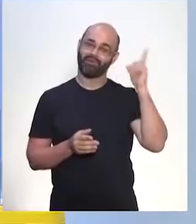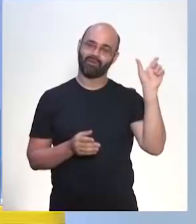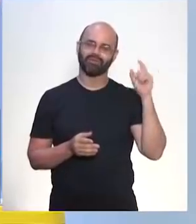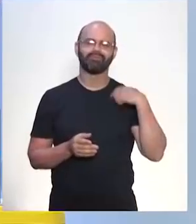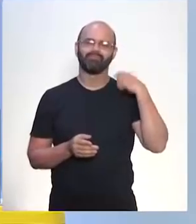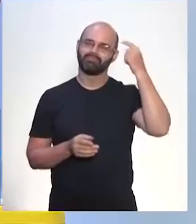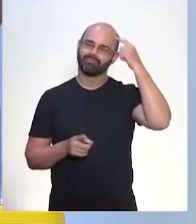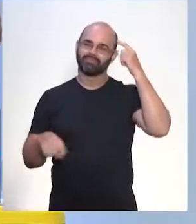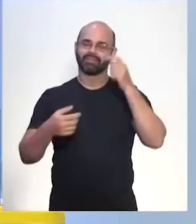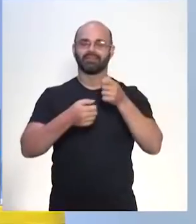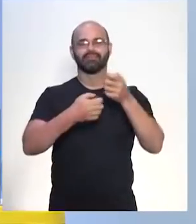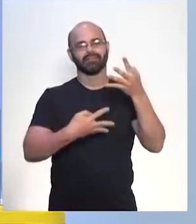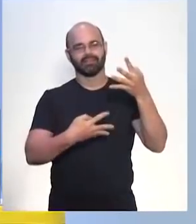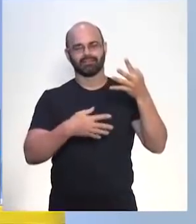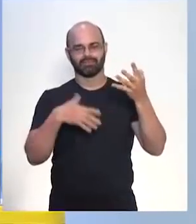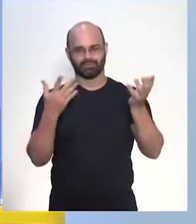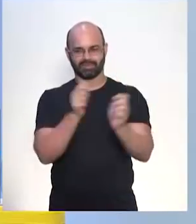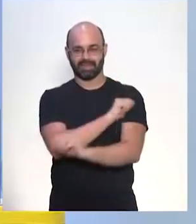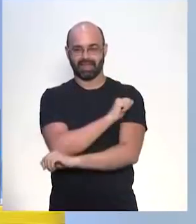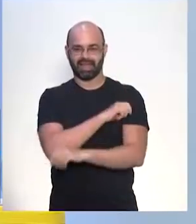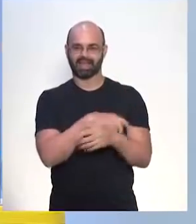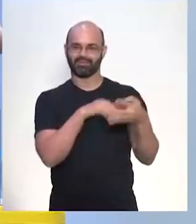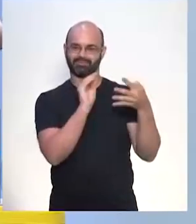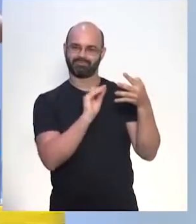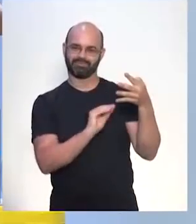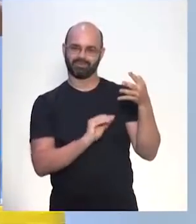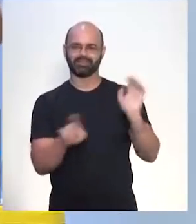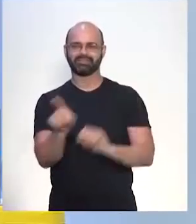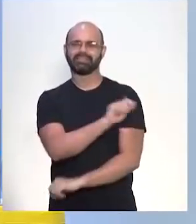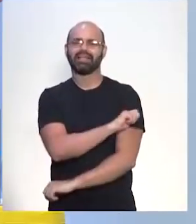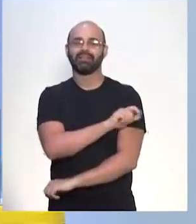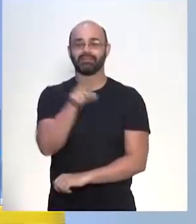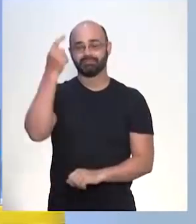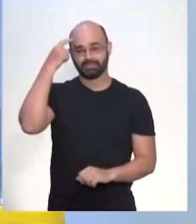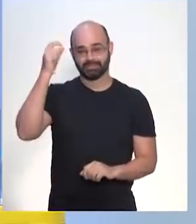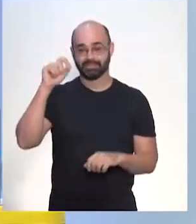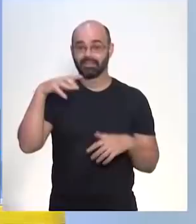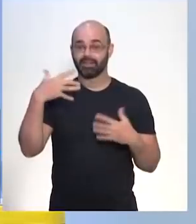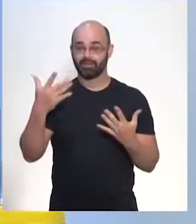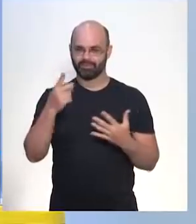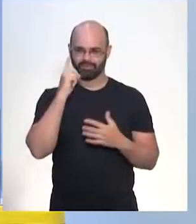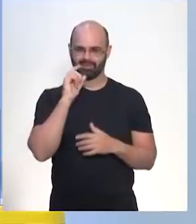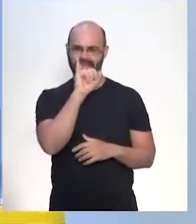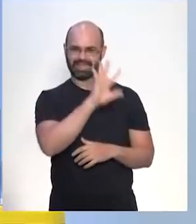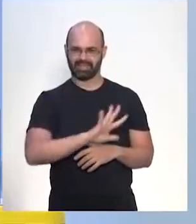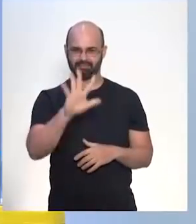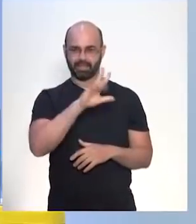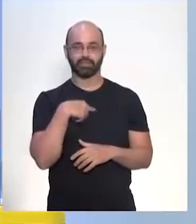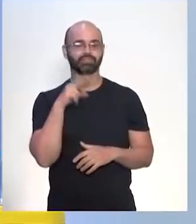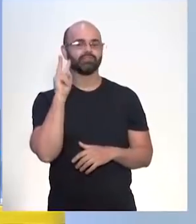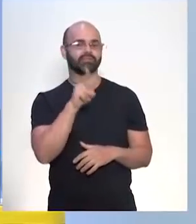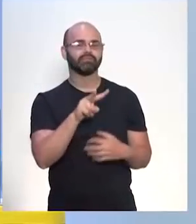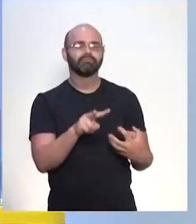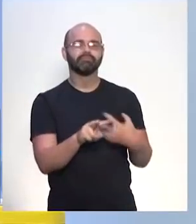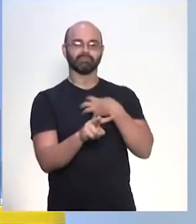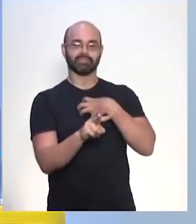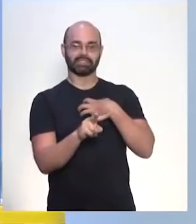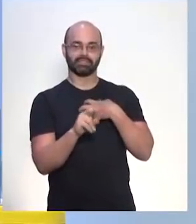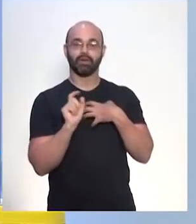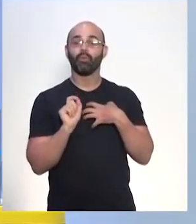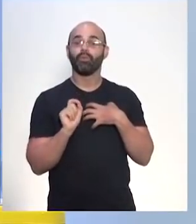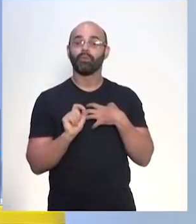os alunos pensam, ou a gente pensa ao assistir, ao ver essas imagens. O que causa na gente? A sensação de quê? Nossa,